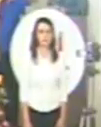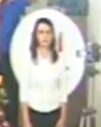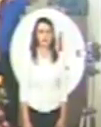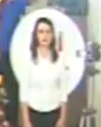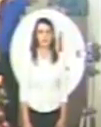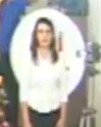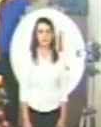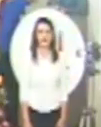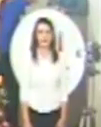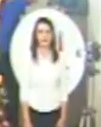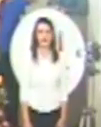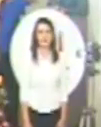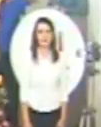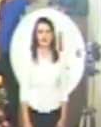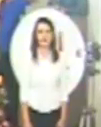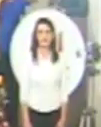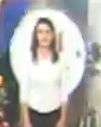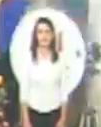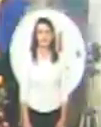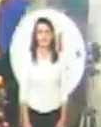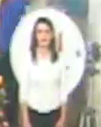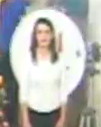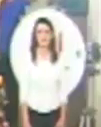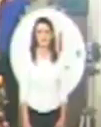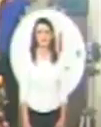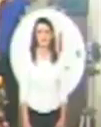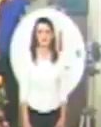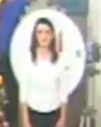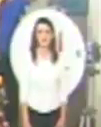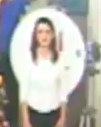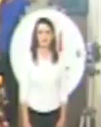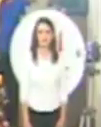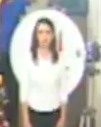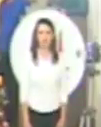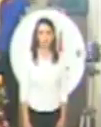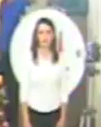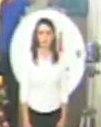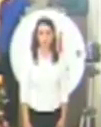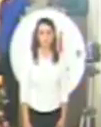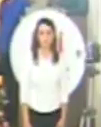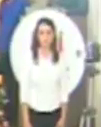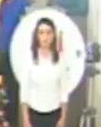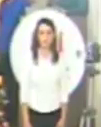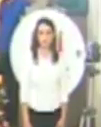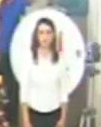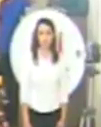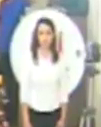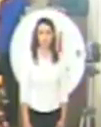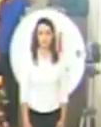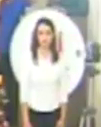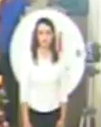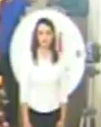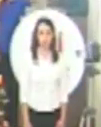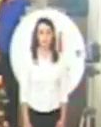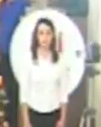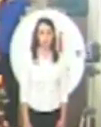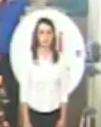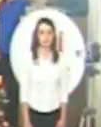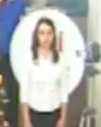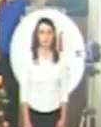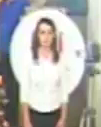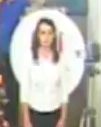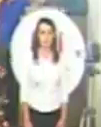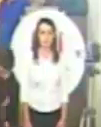vida em teu seio mais amores. Ó pátria amada, idolatrada, salve,